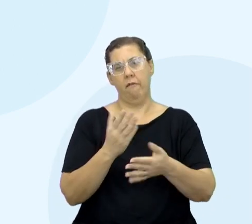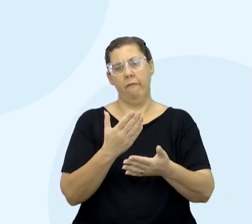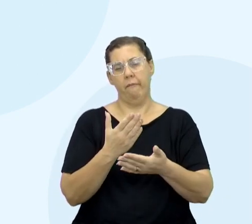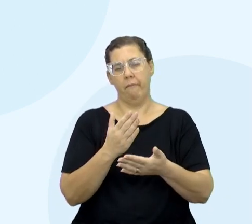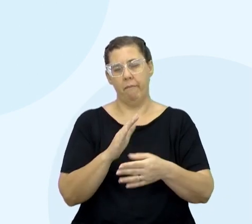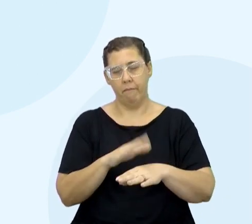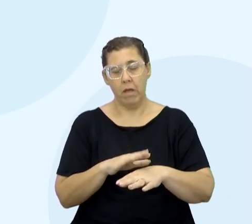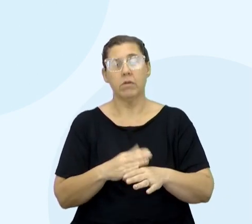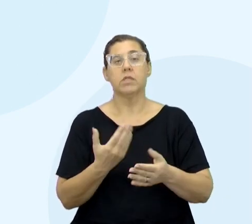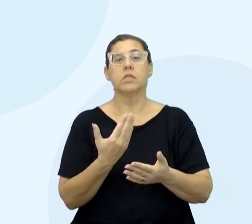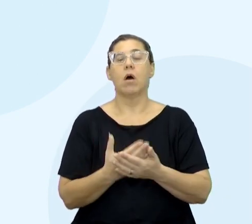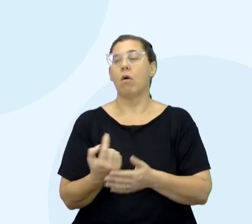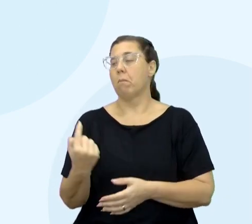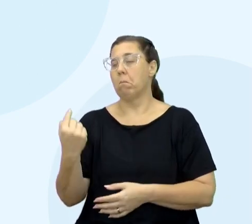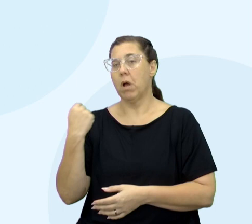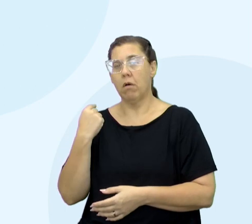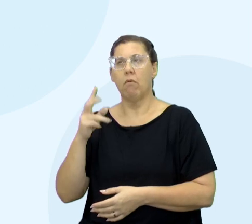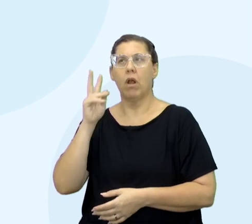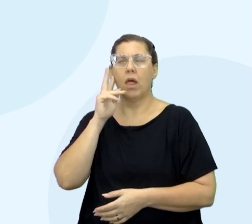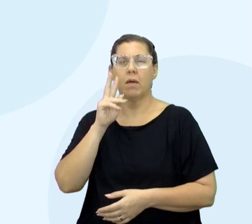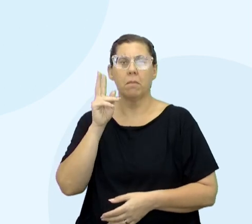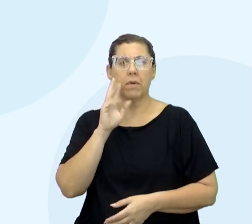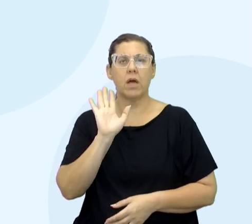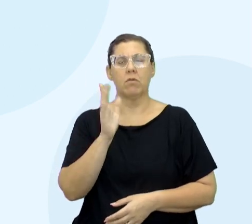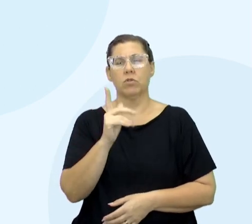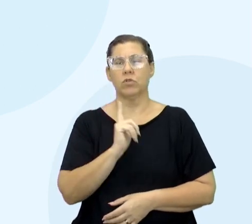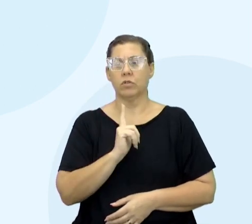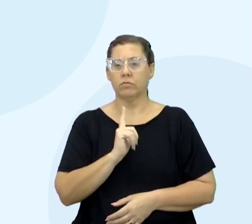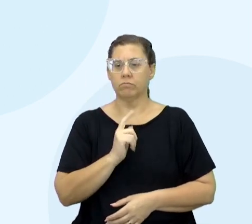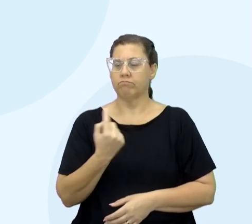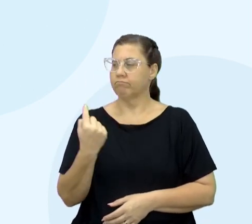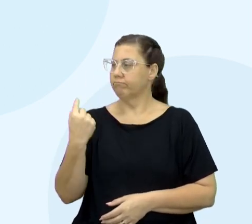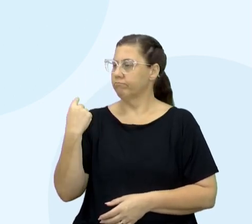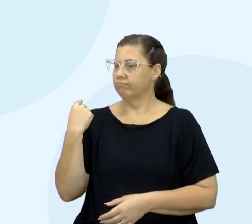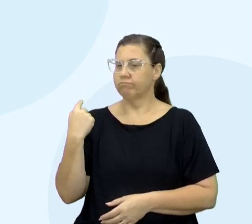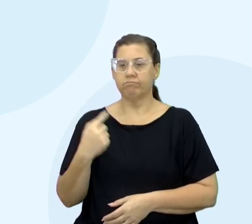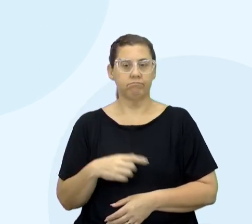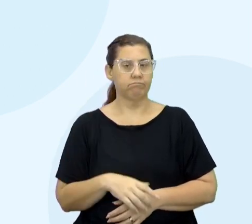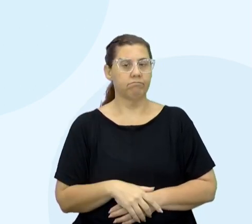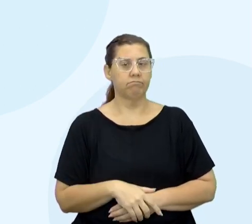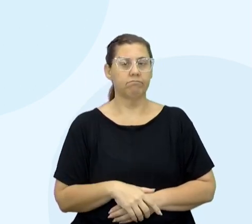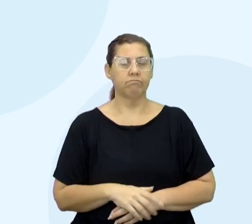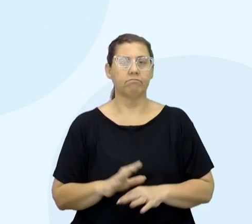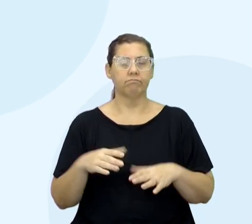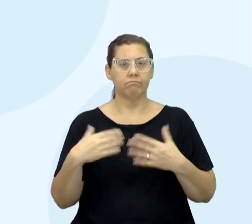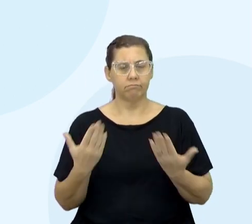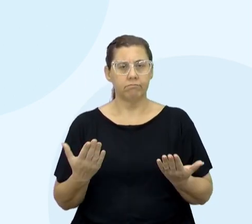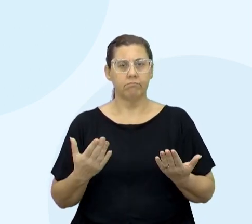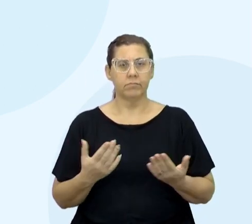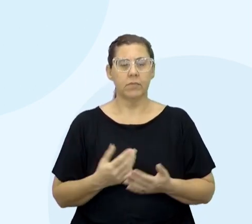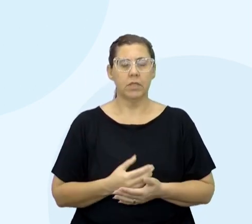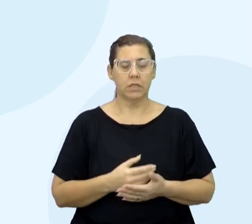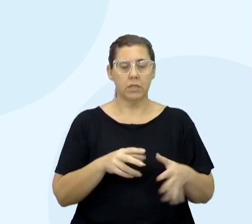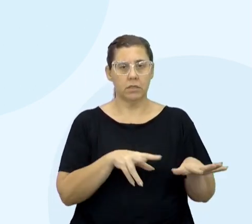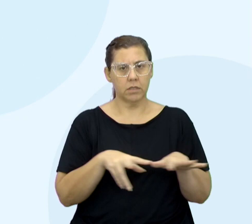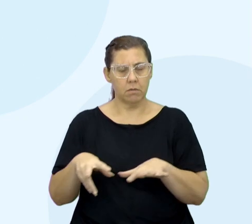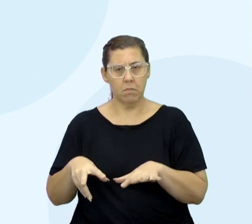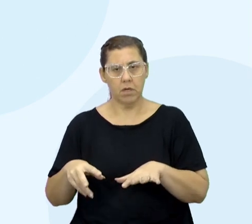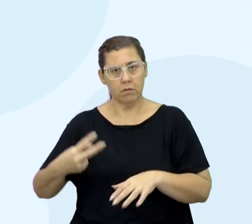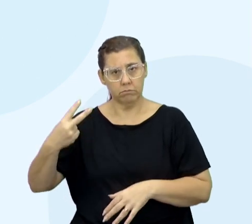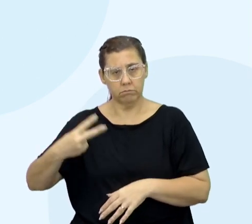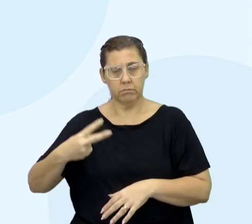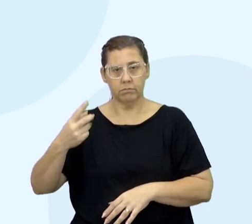uma retomada aí do que a gente teve nas outras aulas. Então, a gente está na semana 2 do